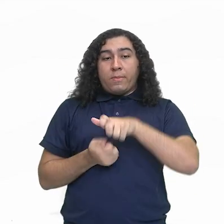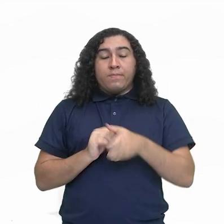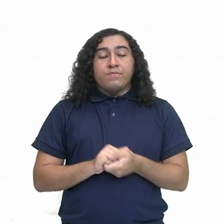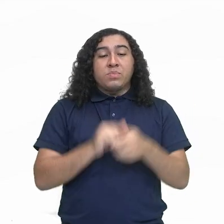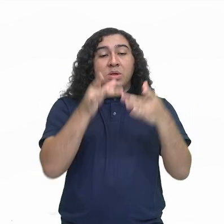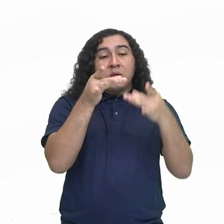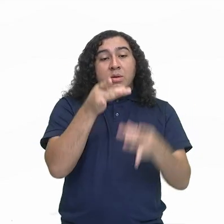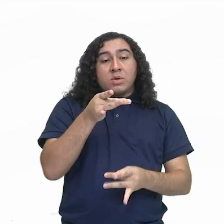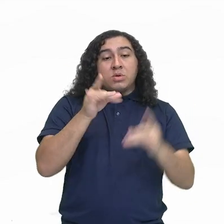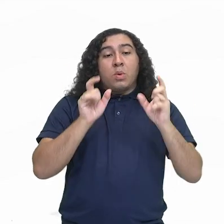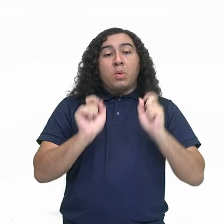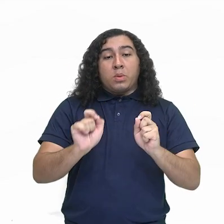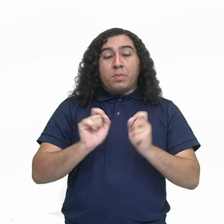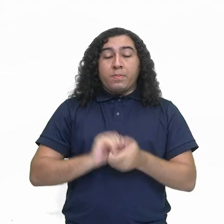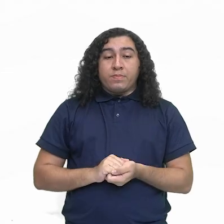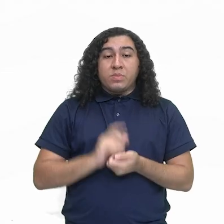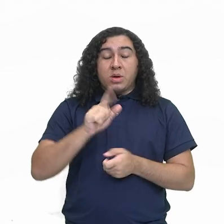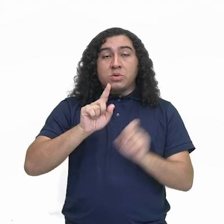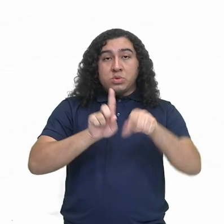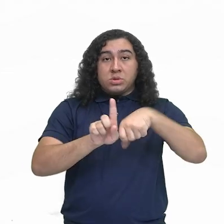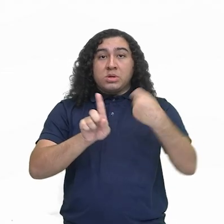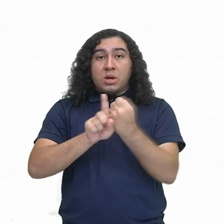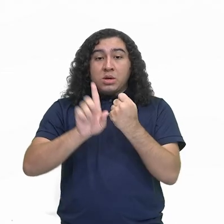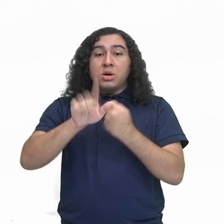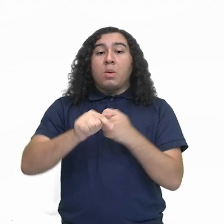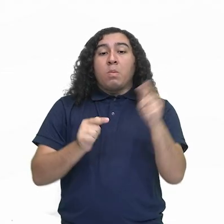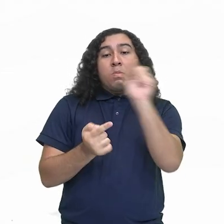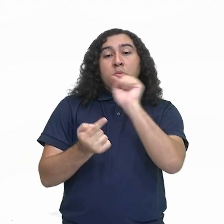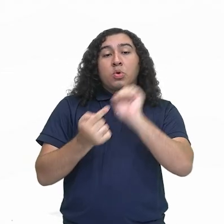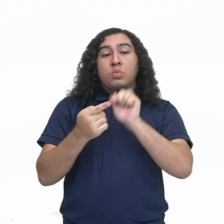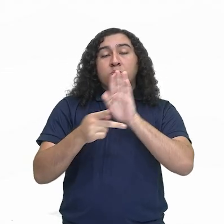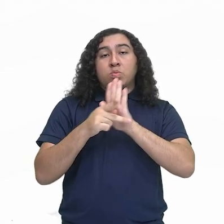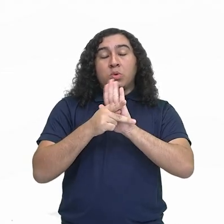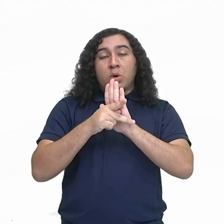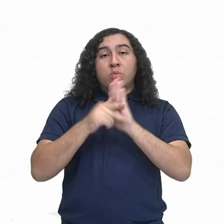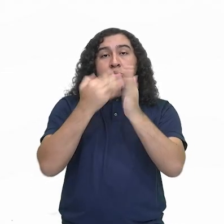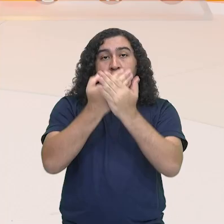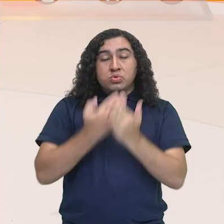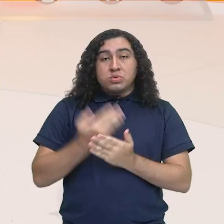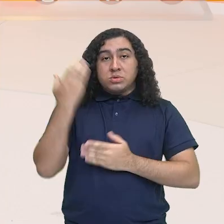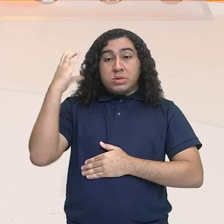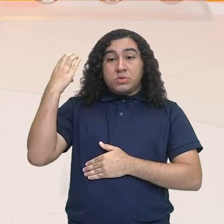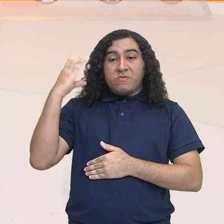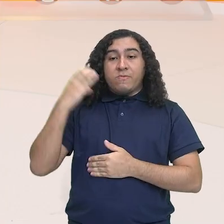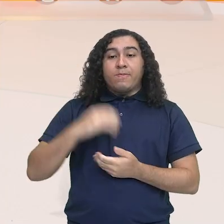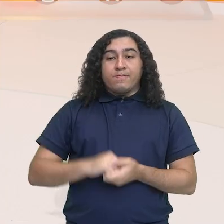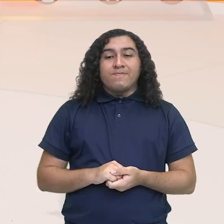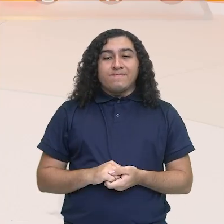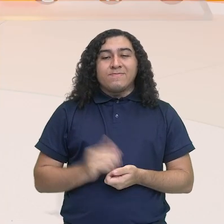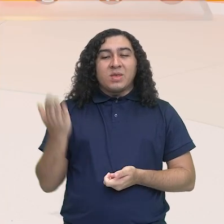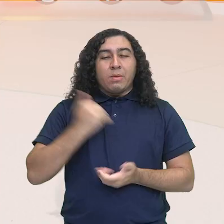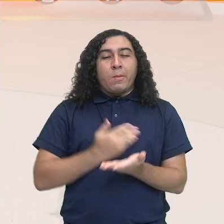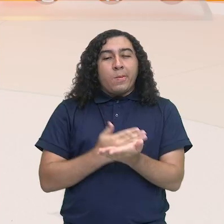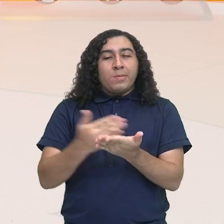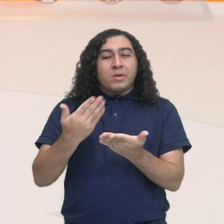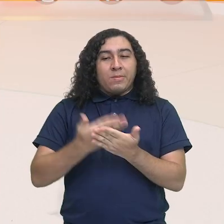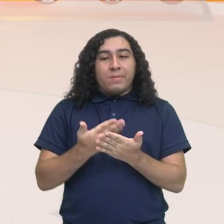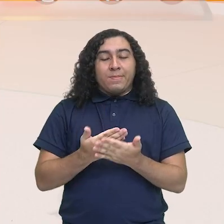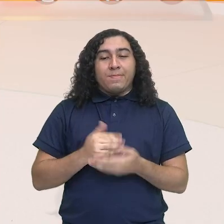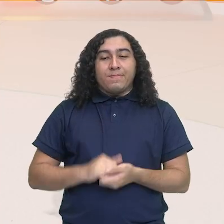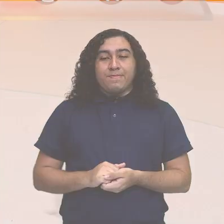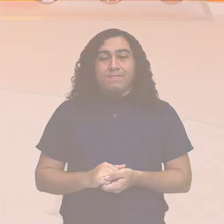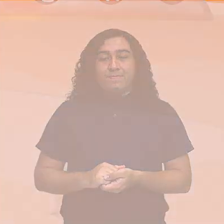E como detalhamento da nossa aula, nós temos aí a sociedade como objeto de estudo científico. Vamos então para a nossa